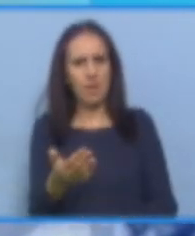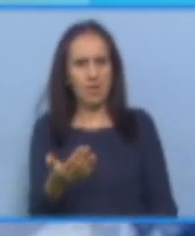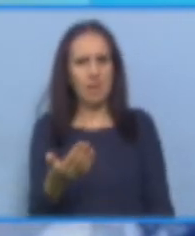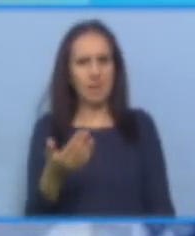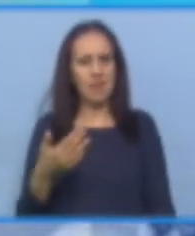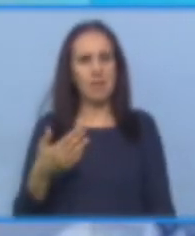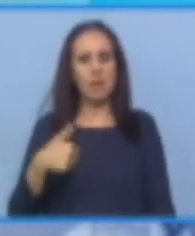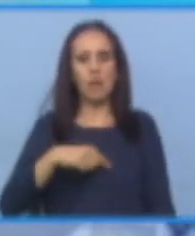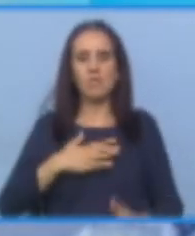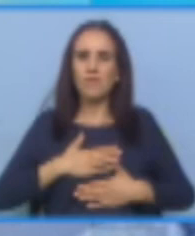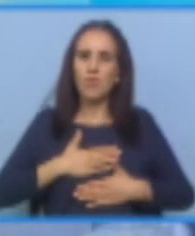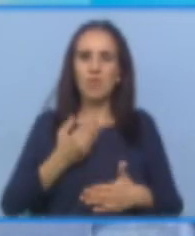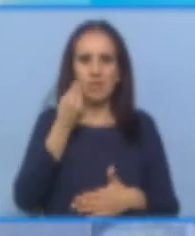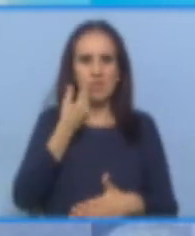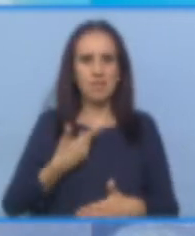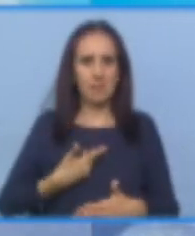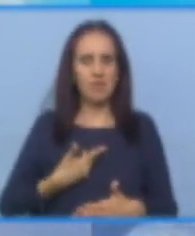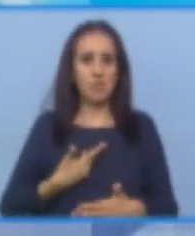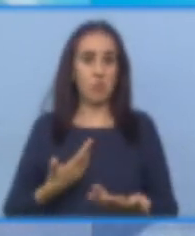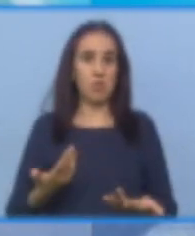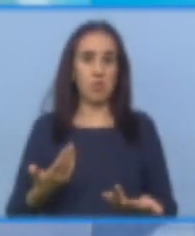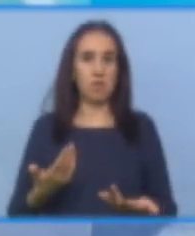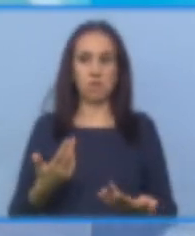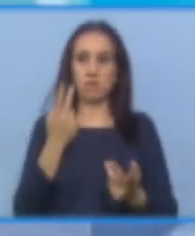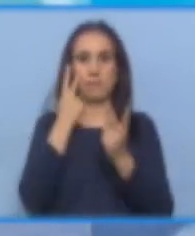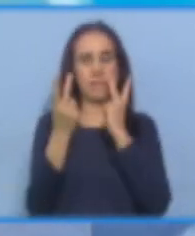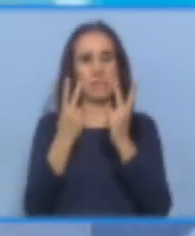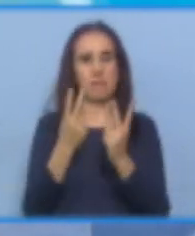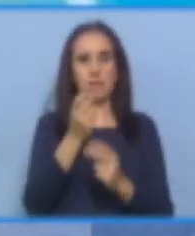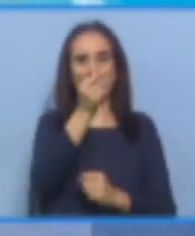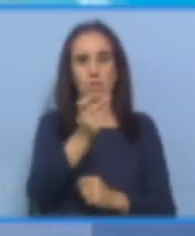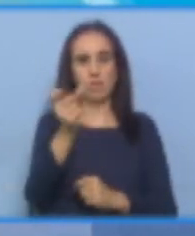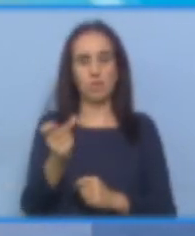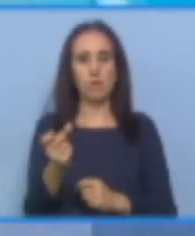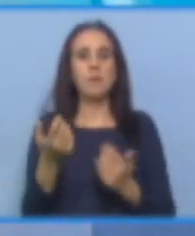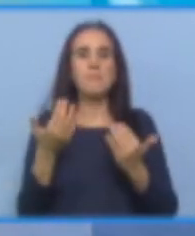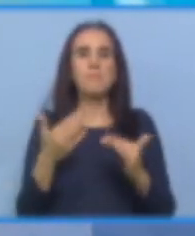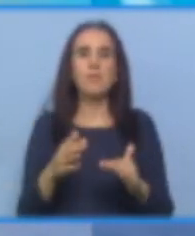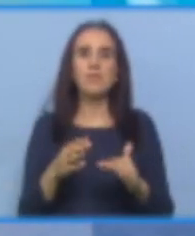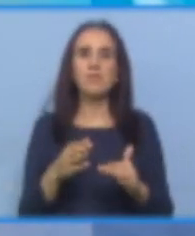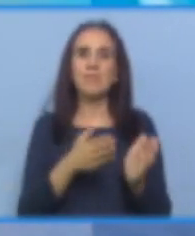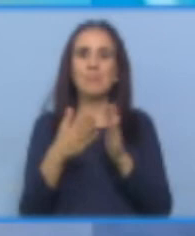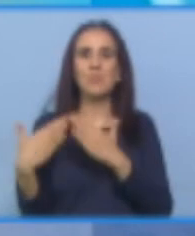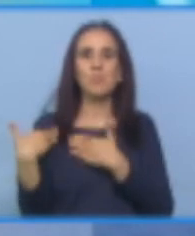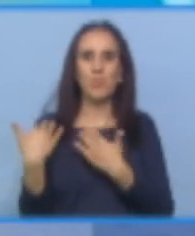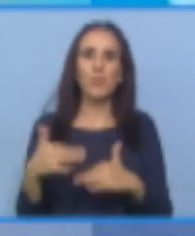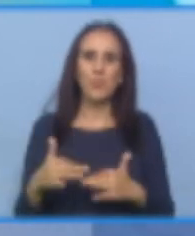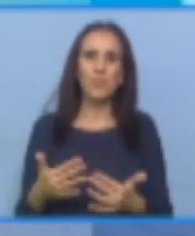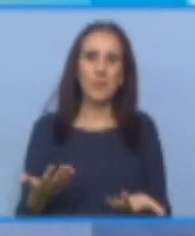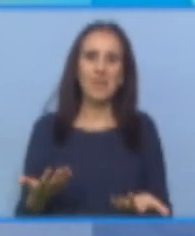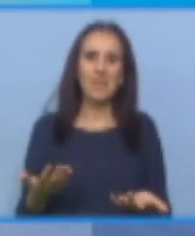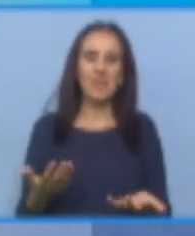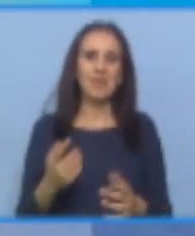a nossa vontade de ser, não é? Isto é um sinal visível para os outros, mas é também uma grande responsabilidade, não